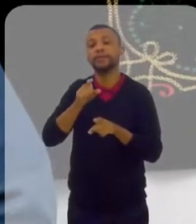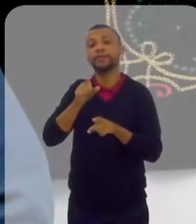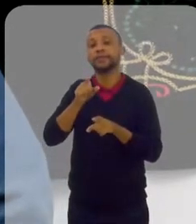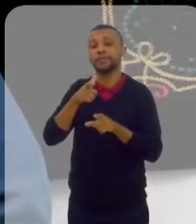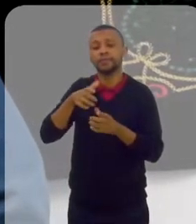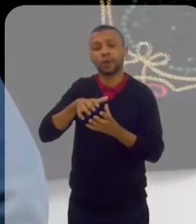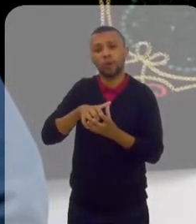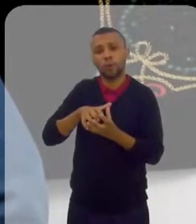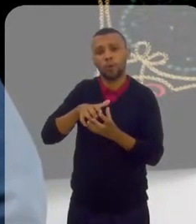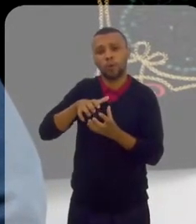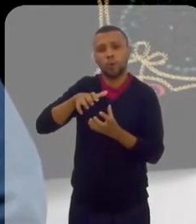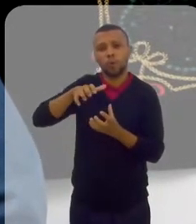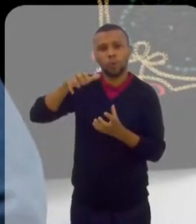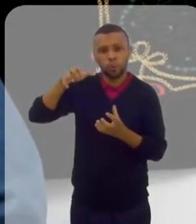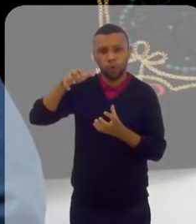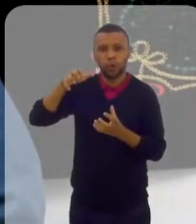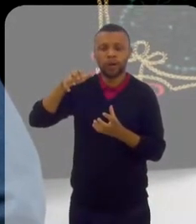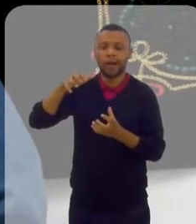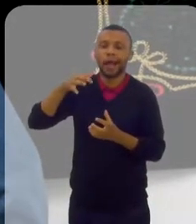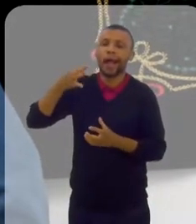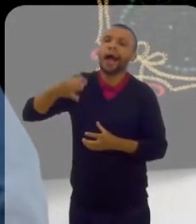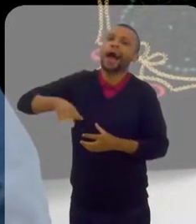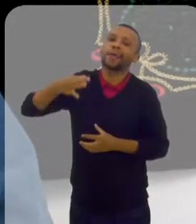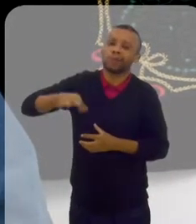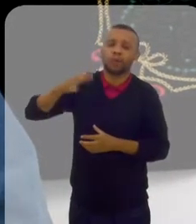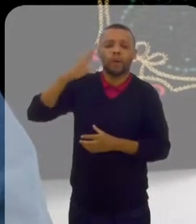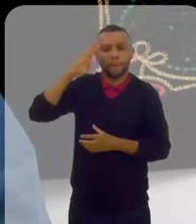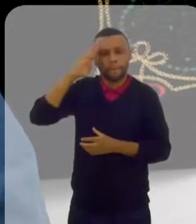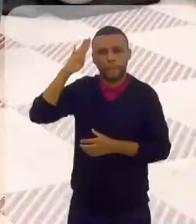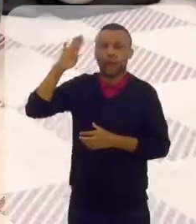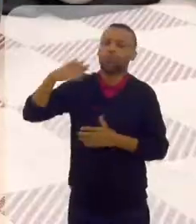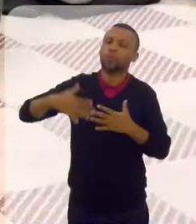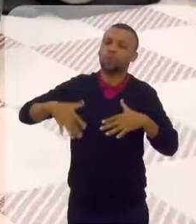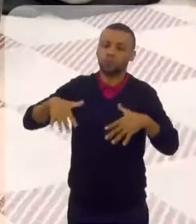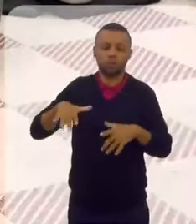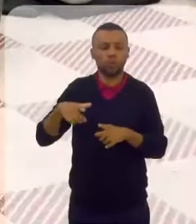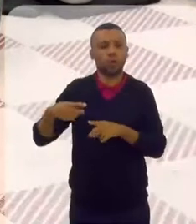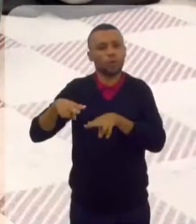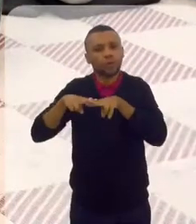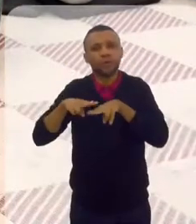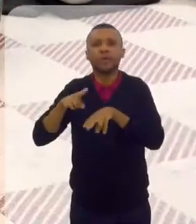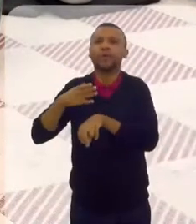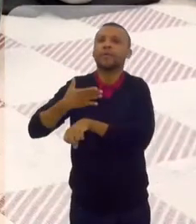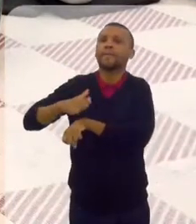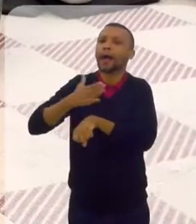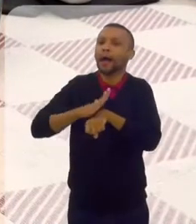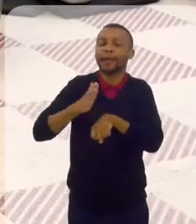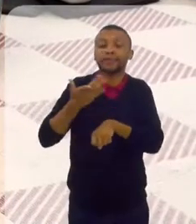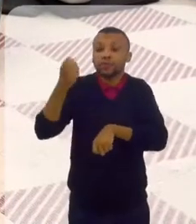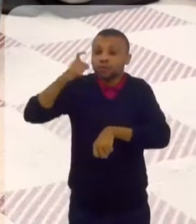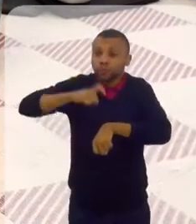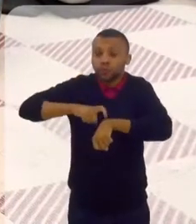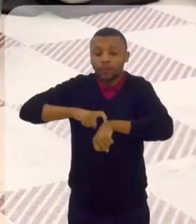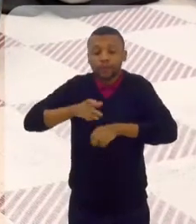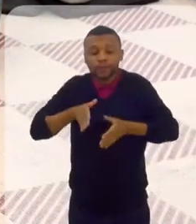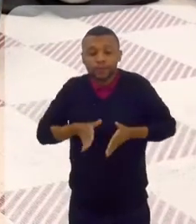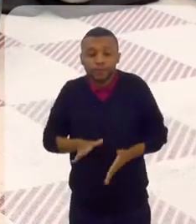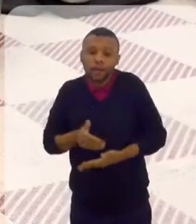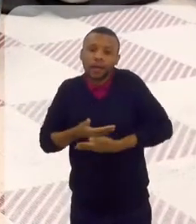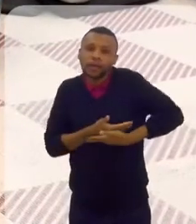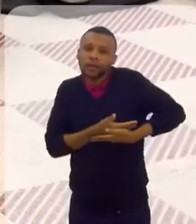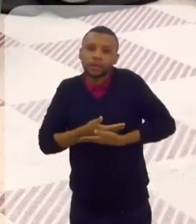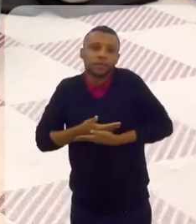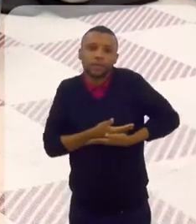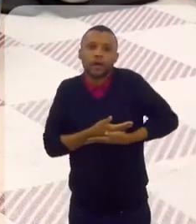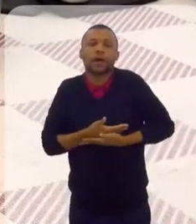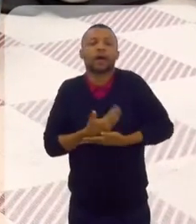mais velho você fizer, maior a dor. Sim, sim. Por isso que de praxe as pessoas fazem isso, criança quando nasce,